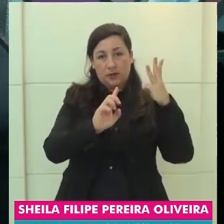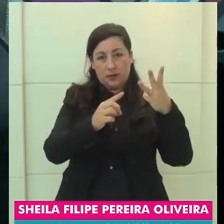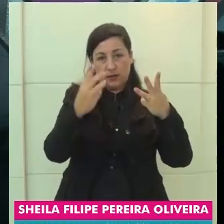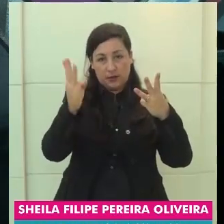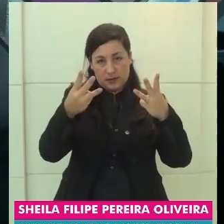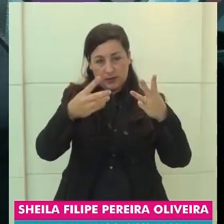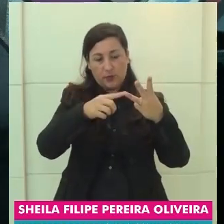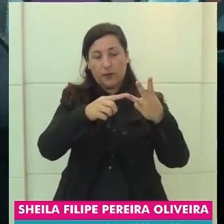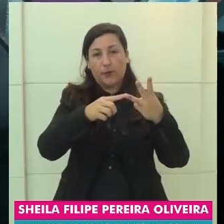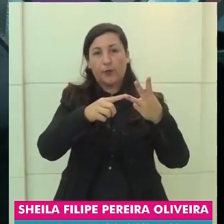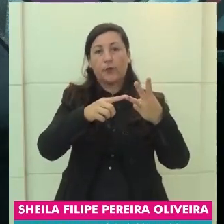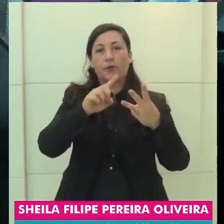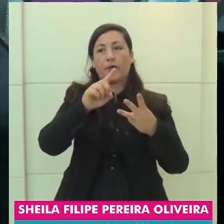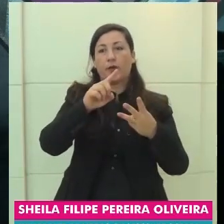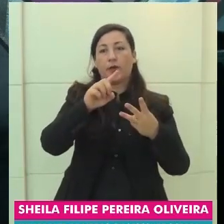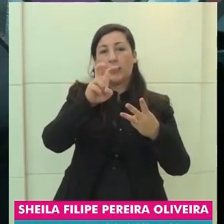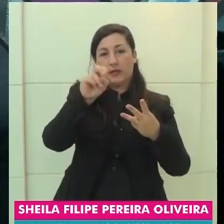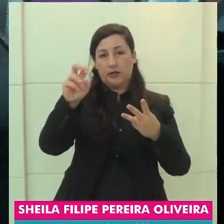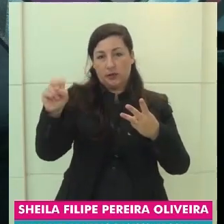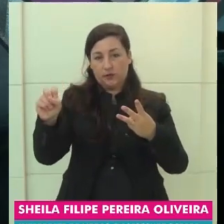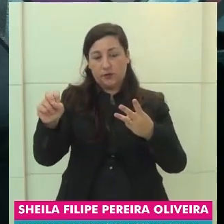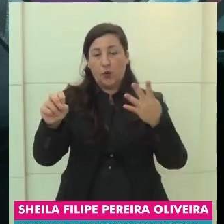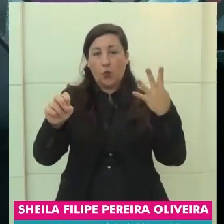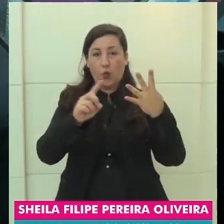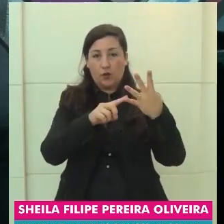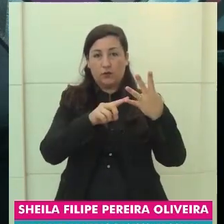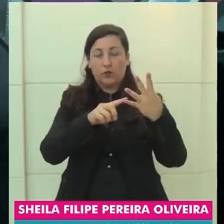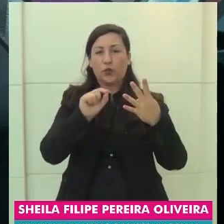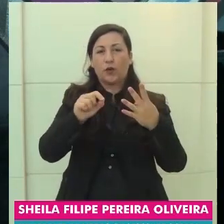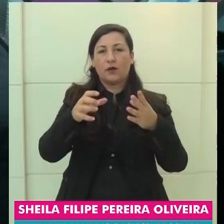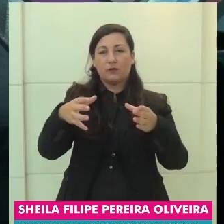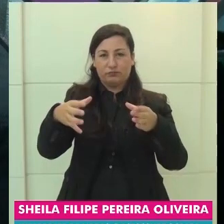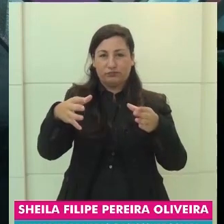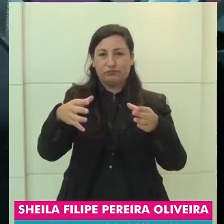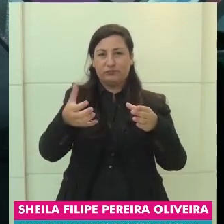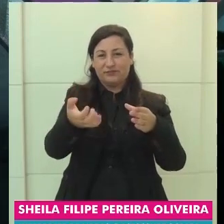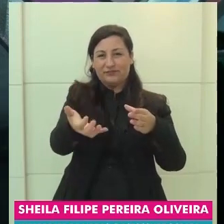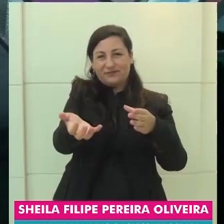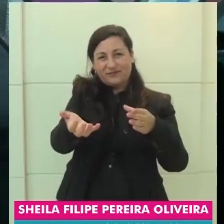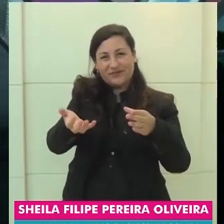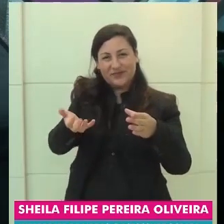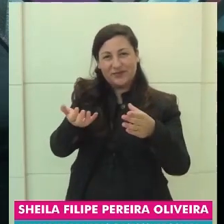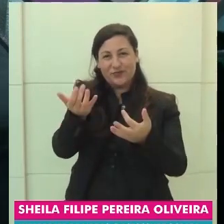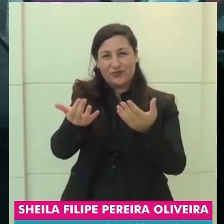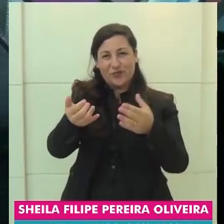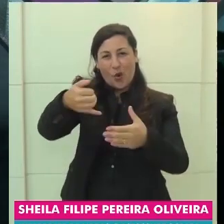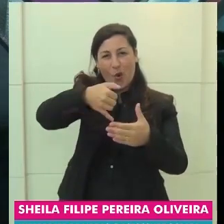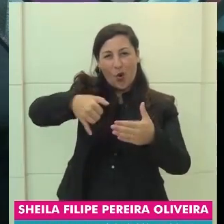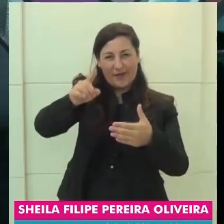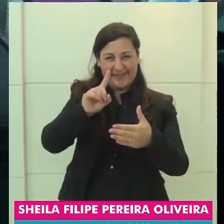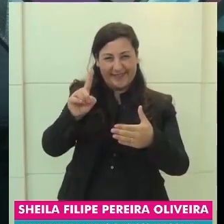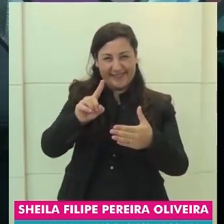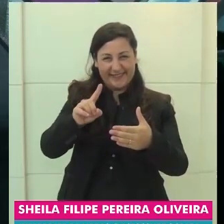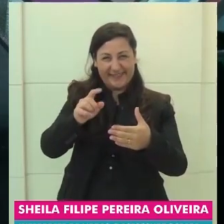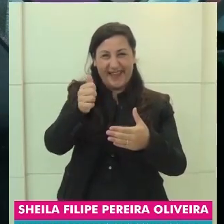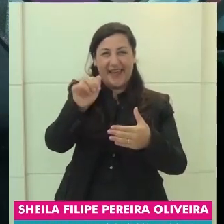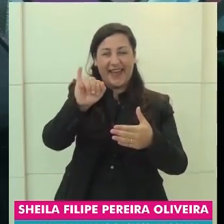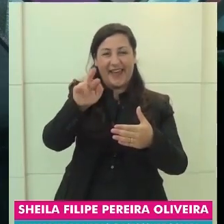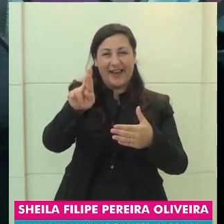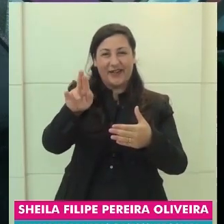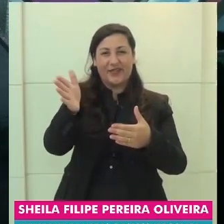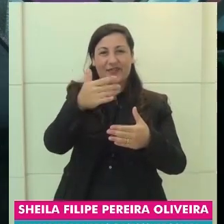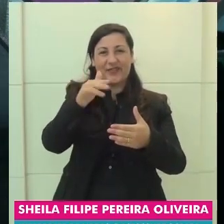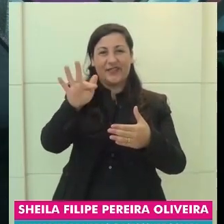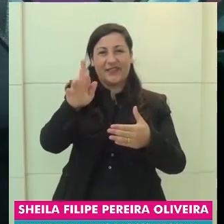Então, primeiro, segundo, terceiro prêmio. Quarto prêmio, uma airfryer. Uma airfryer.